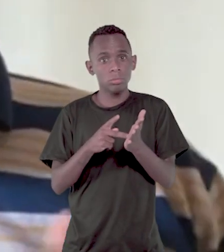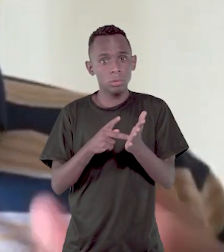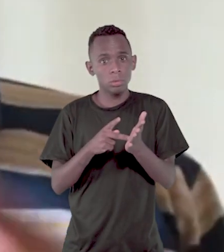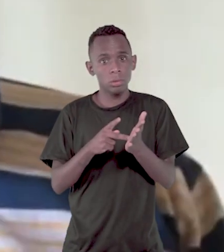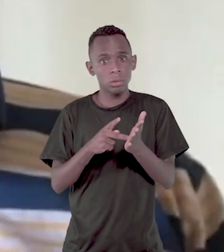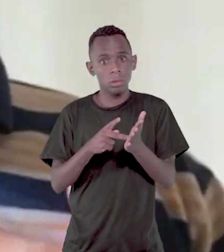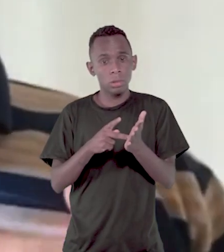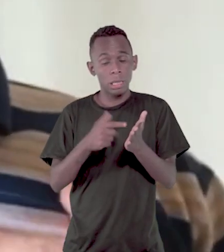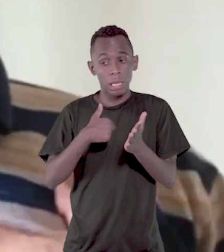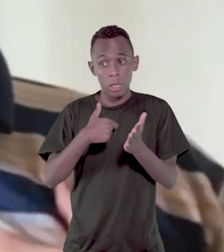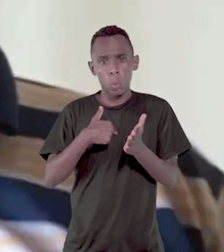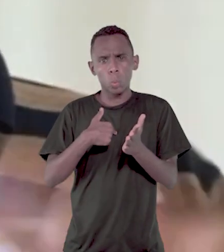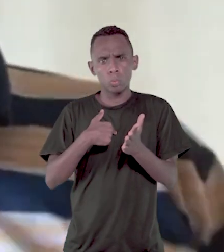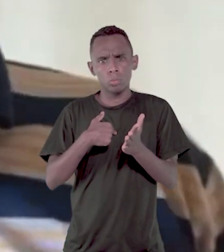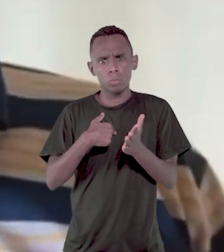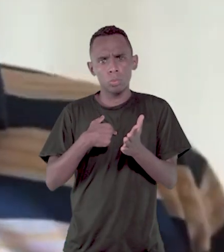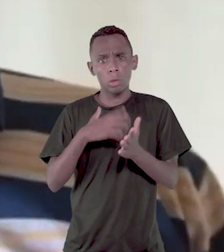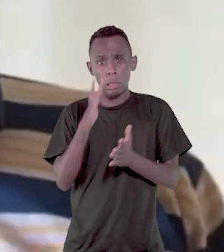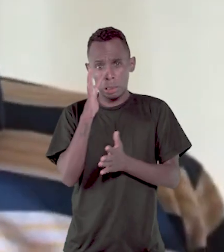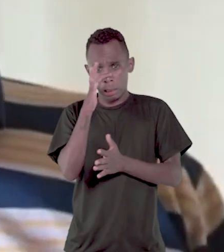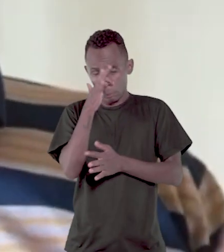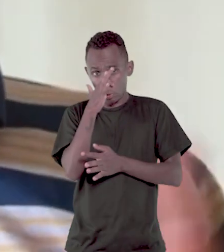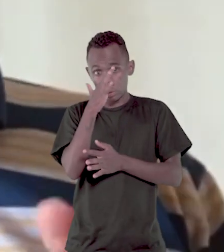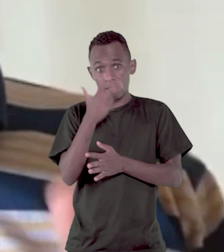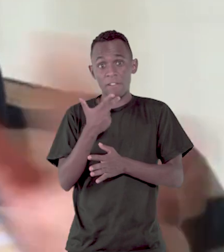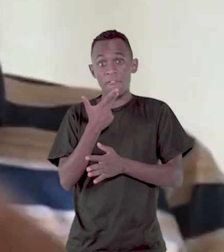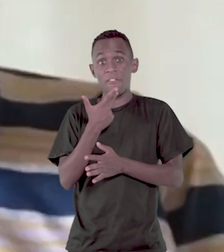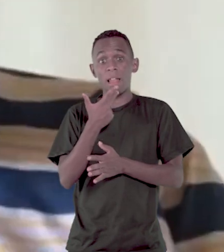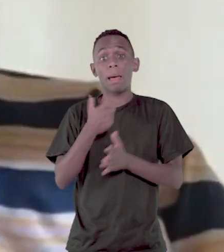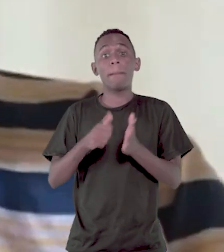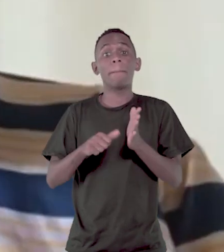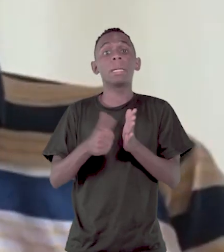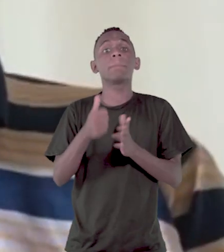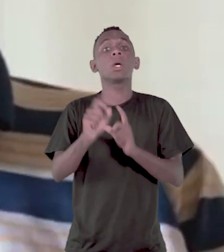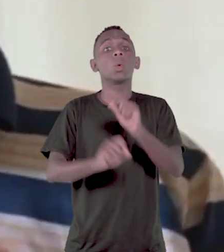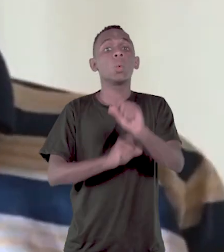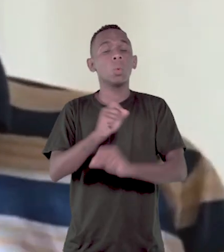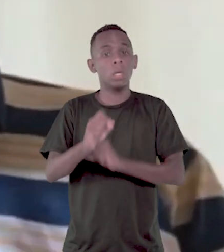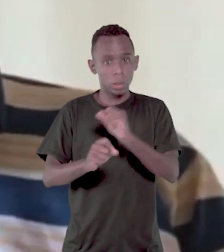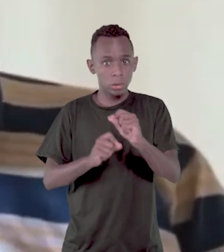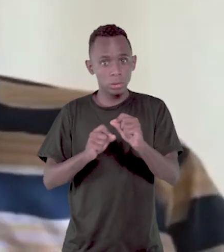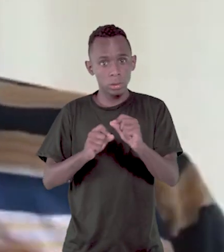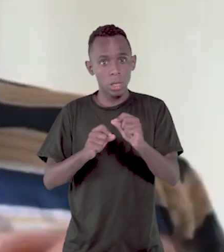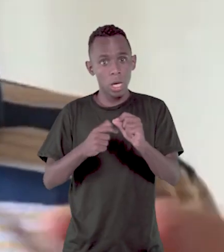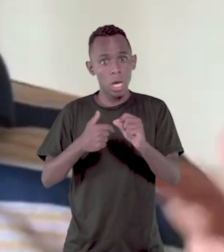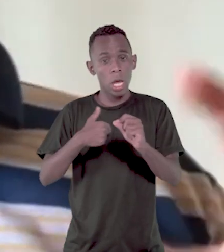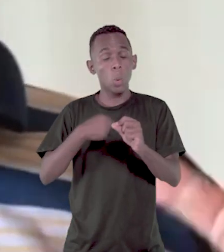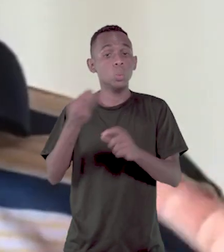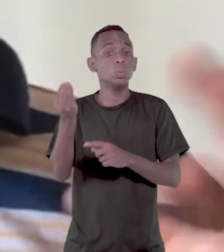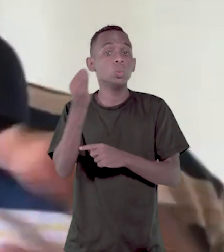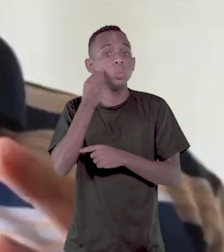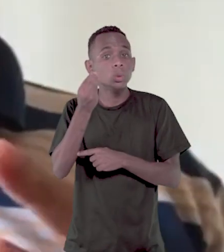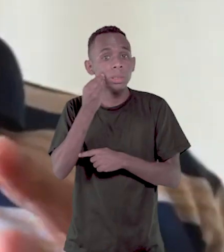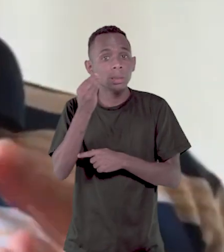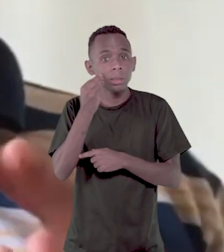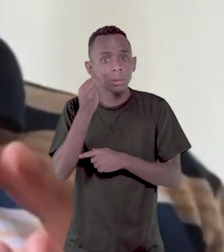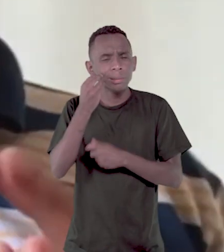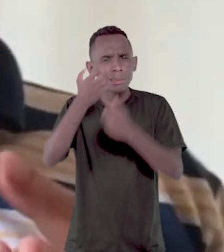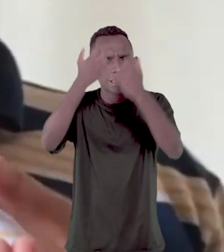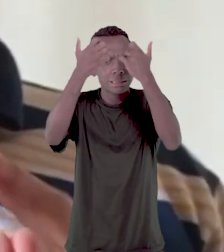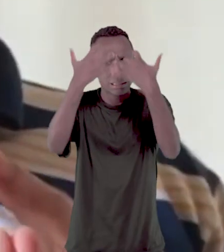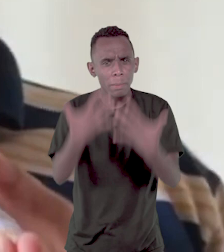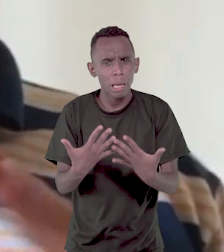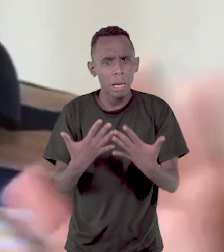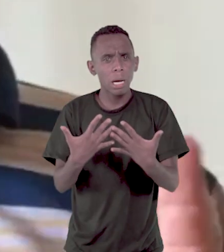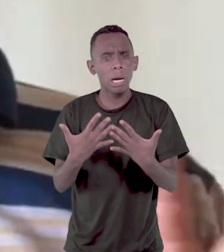eu vou ser rebelde, e ao invés de falar primeiro desse livro, A Revista Verde, eu vou